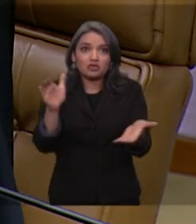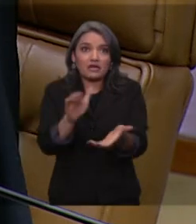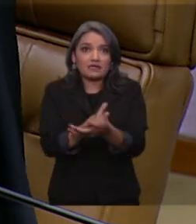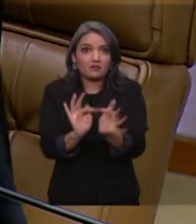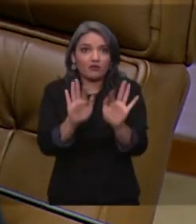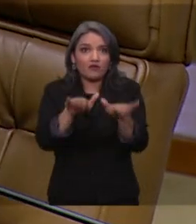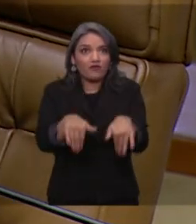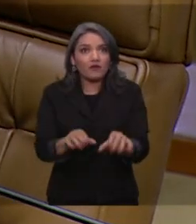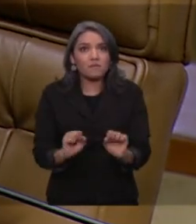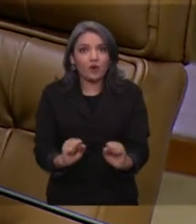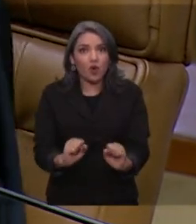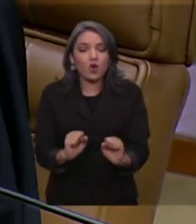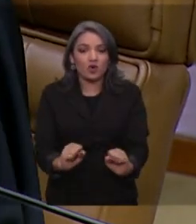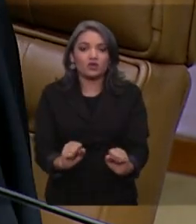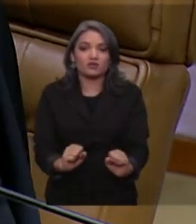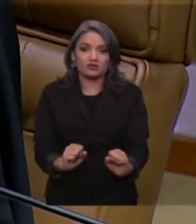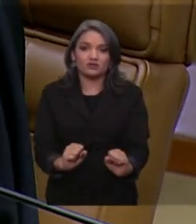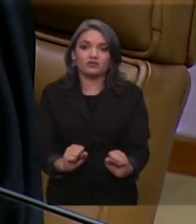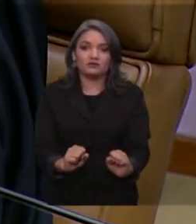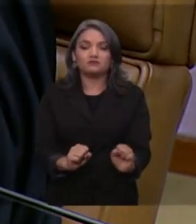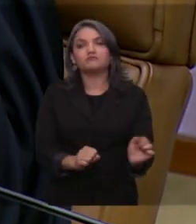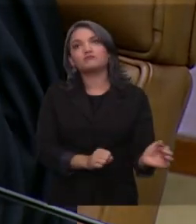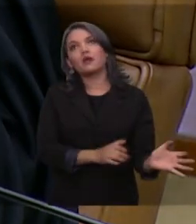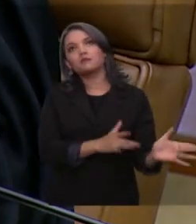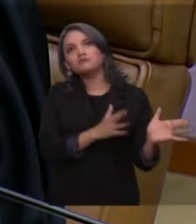casamento. Depois, acabou